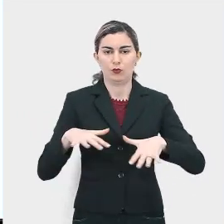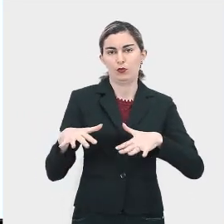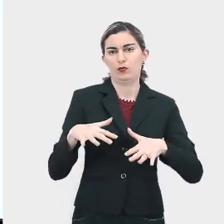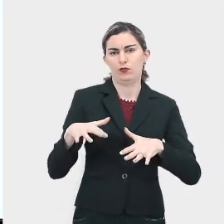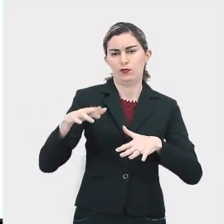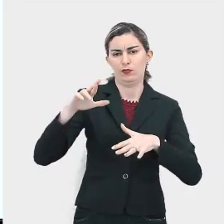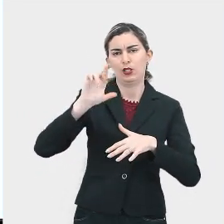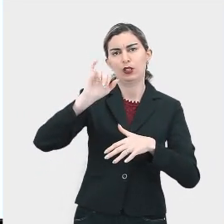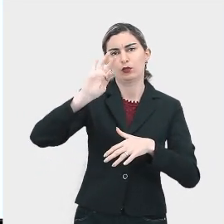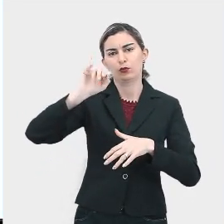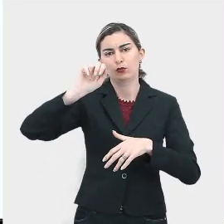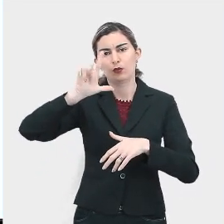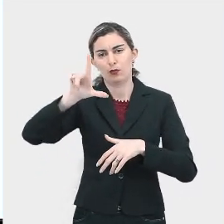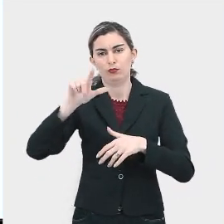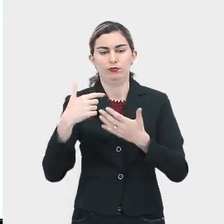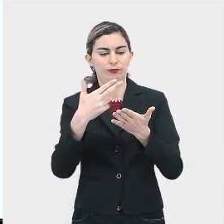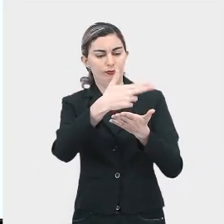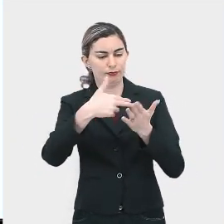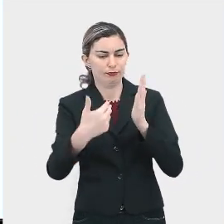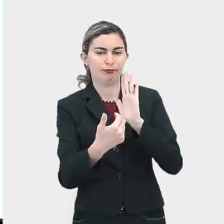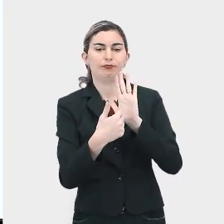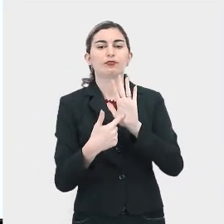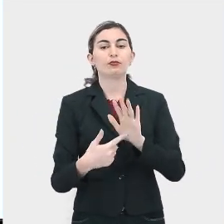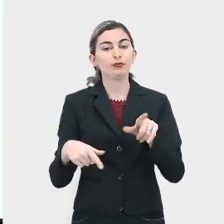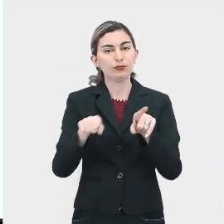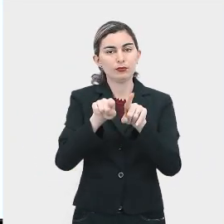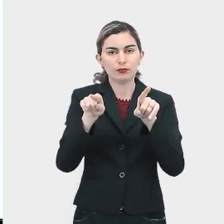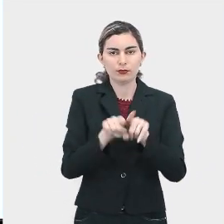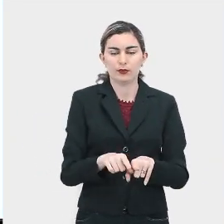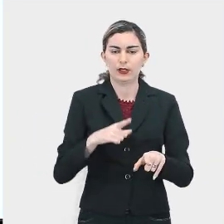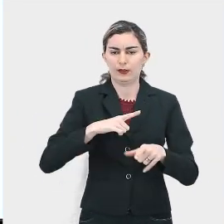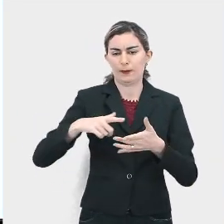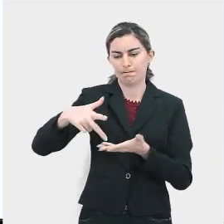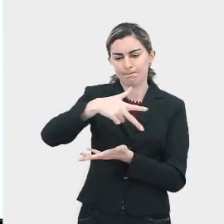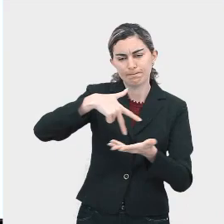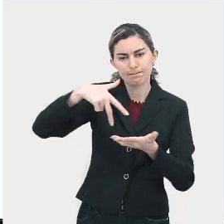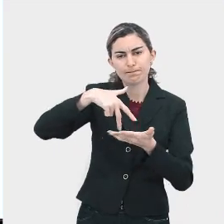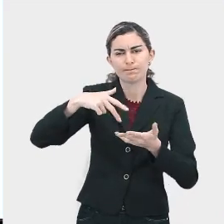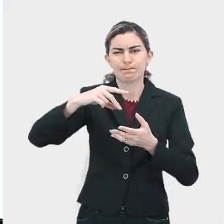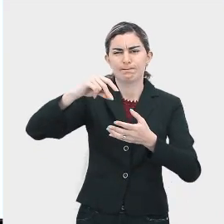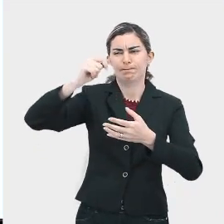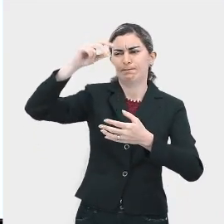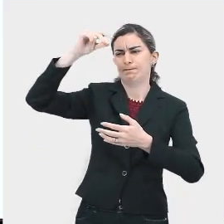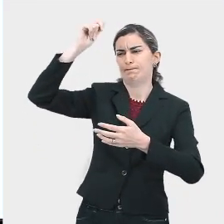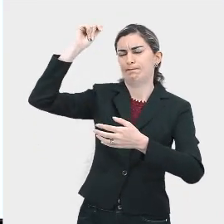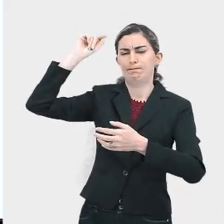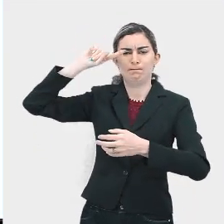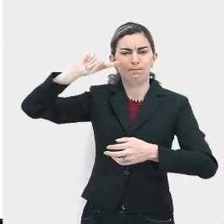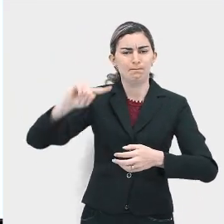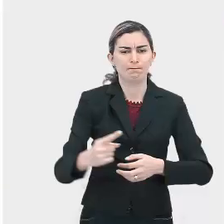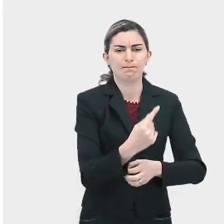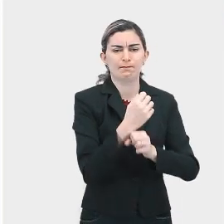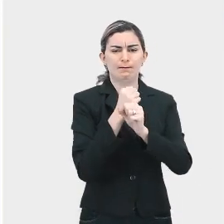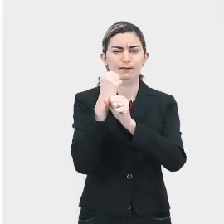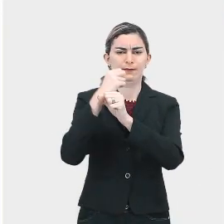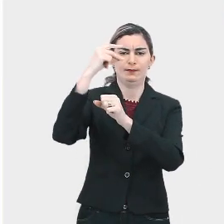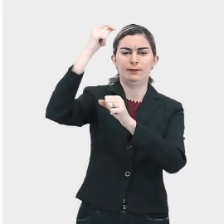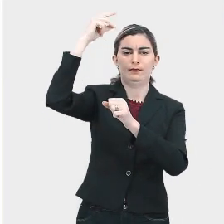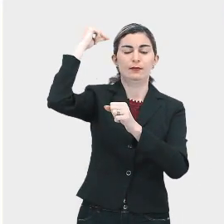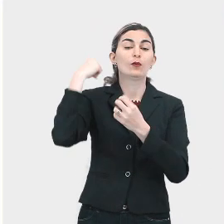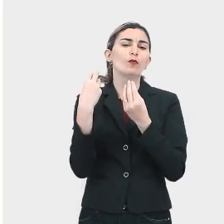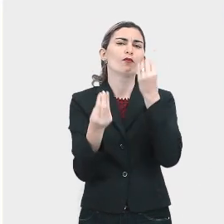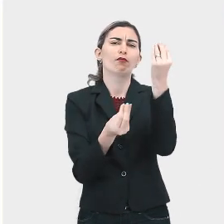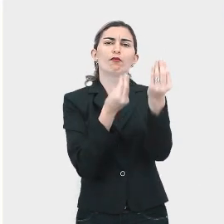muito ritualística essa dança. E aí também a gente tem as danças milenares. Como é que são